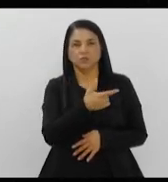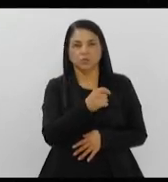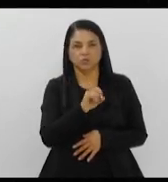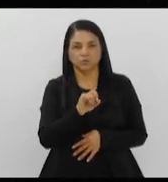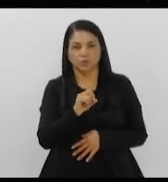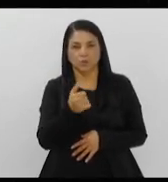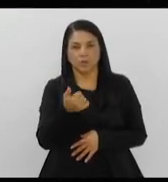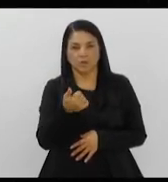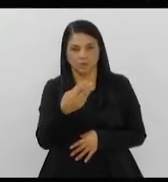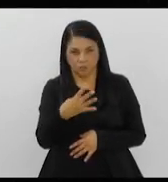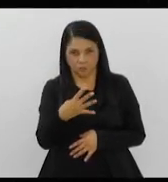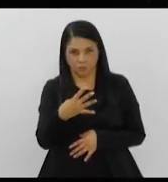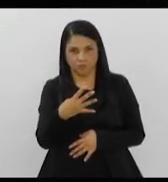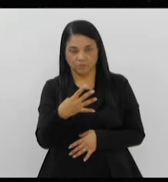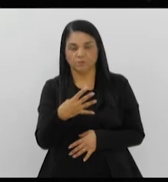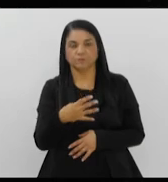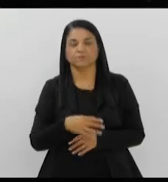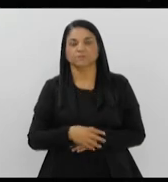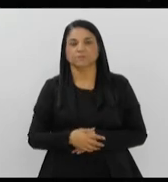2014.